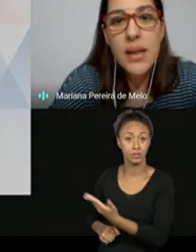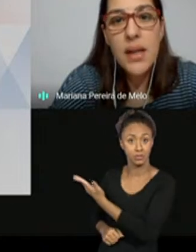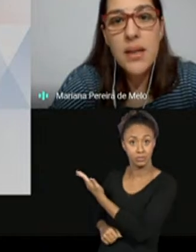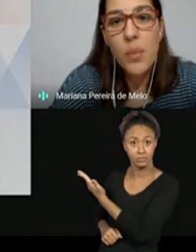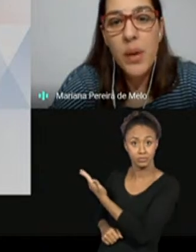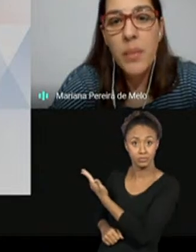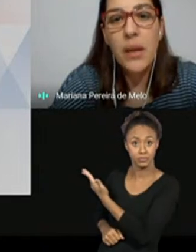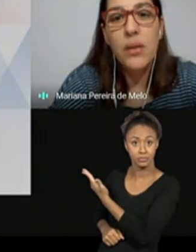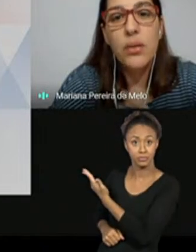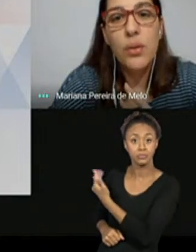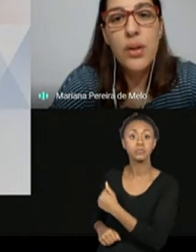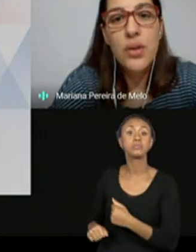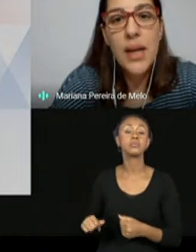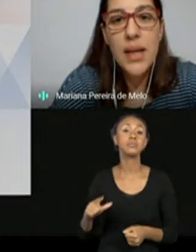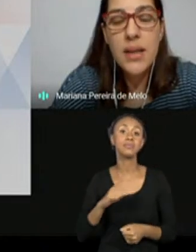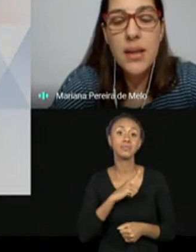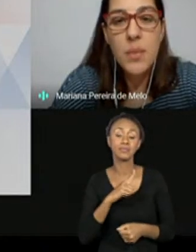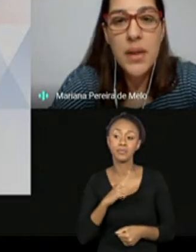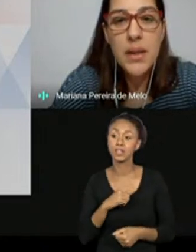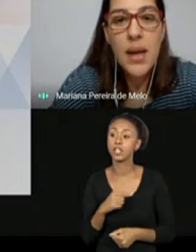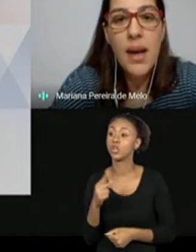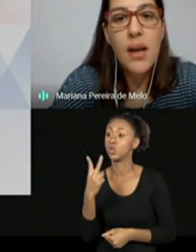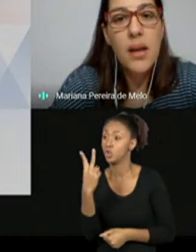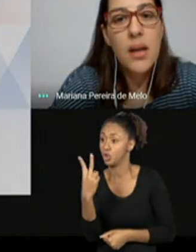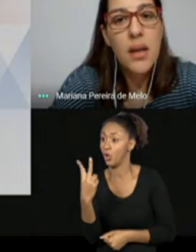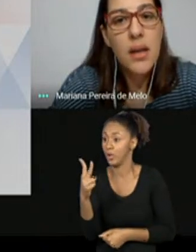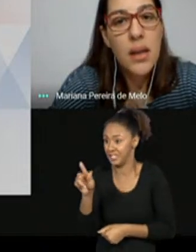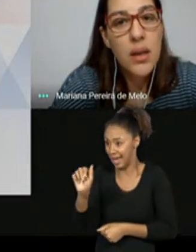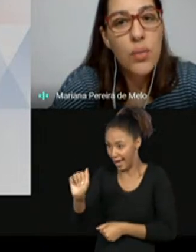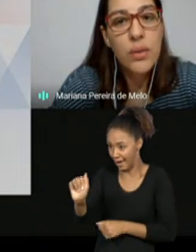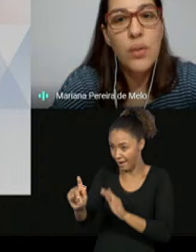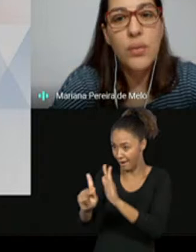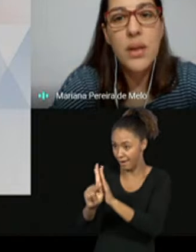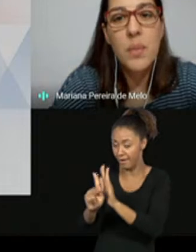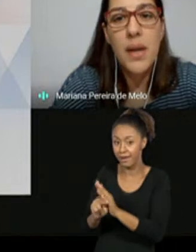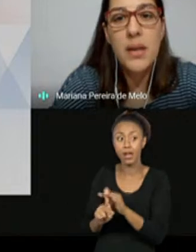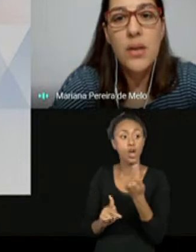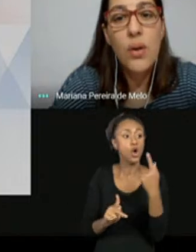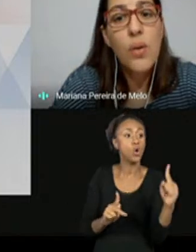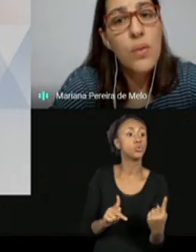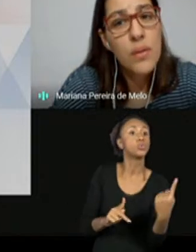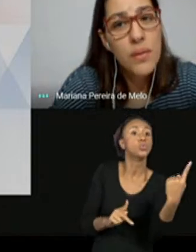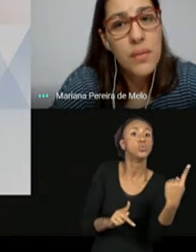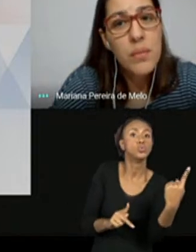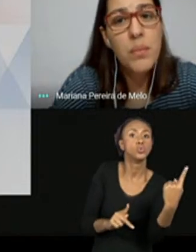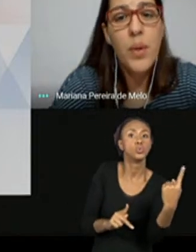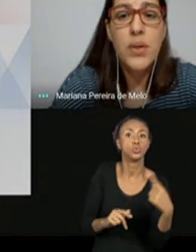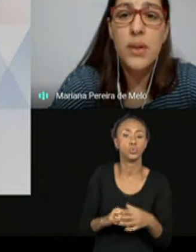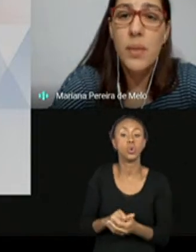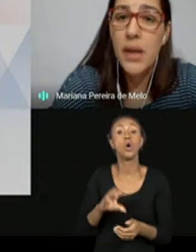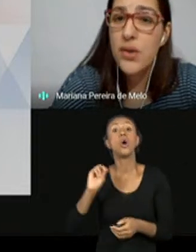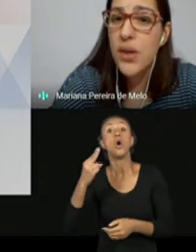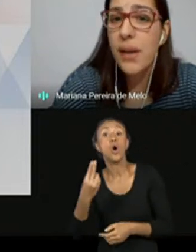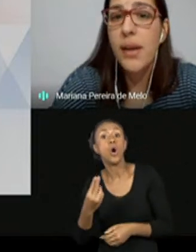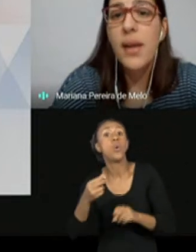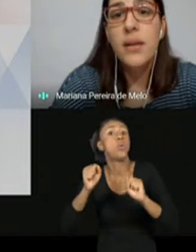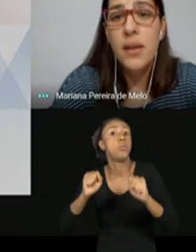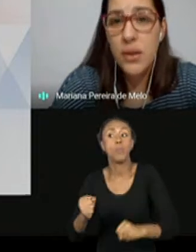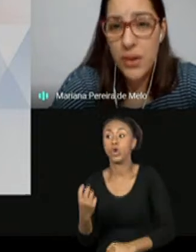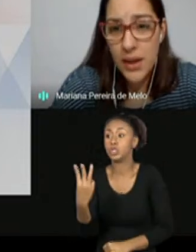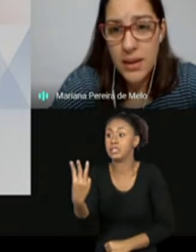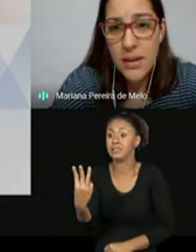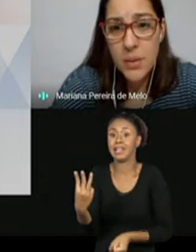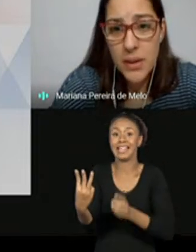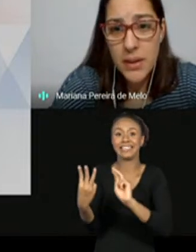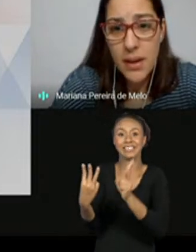3 sinalizam para mim 2 jacarés da espécie A e 1 da outra espécie. Ou posso também retirar